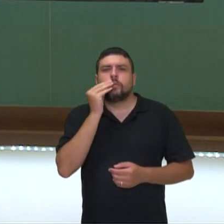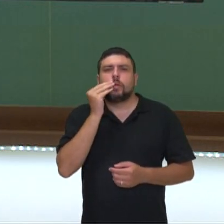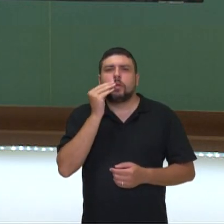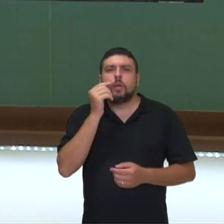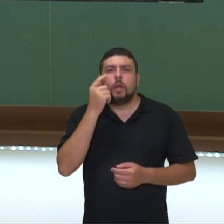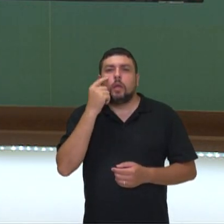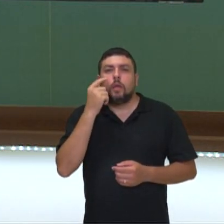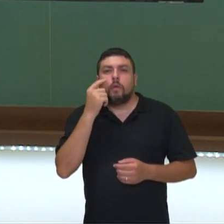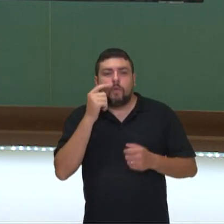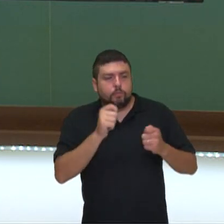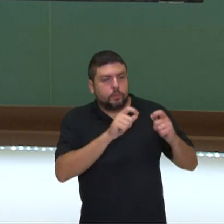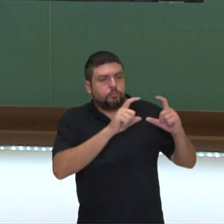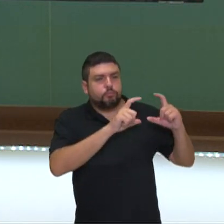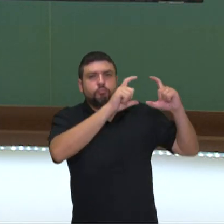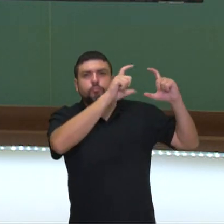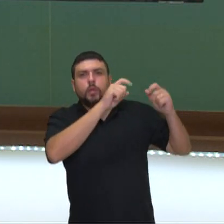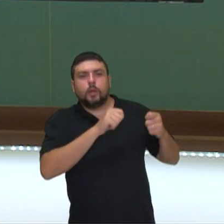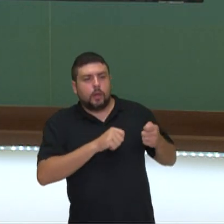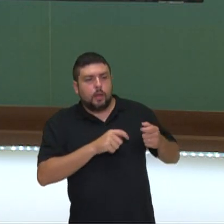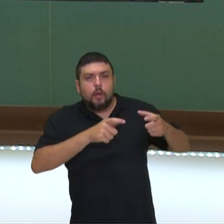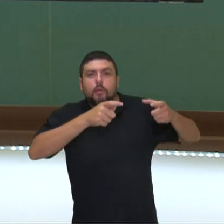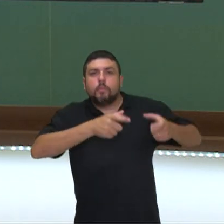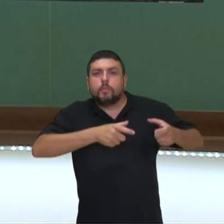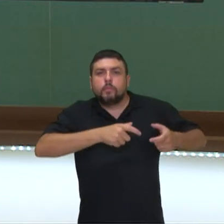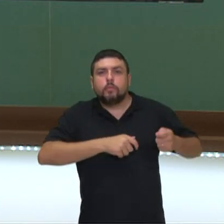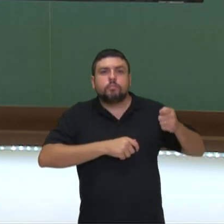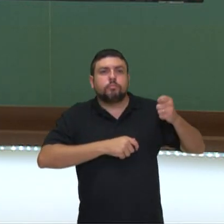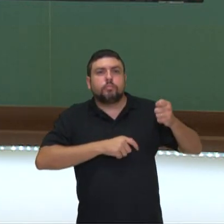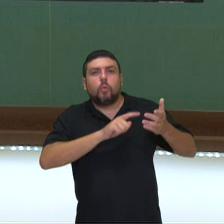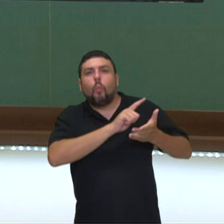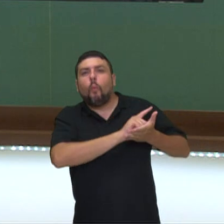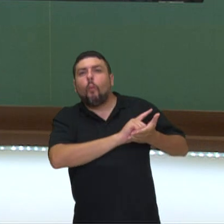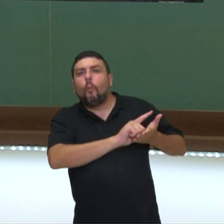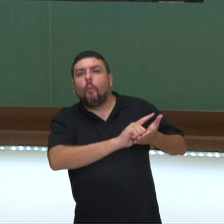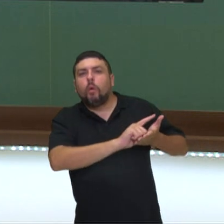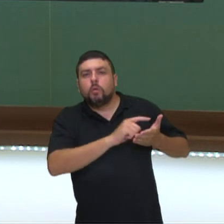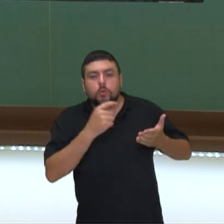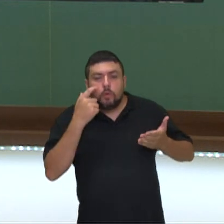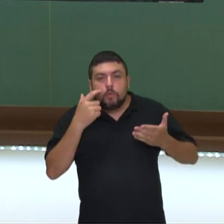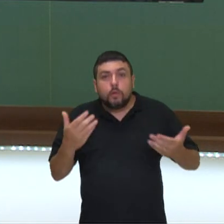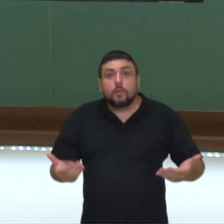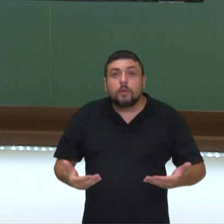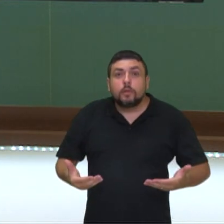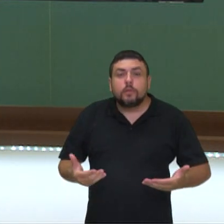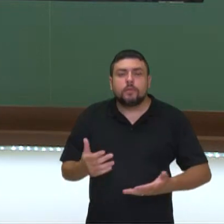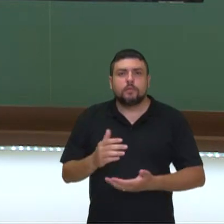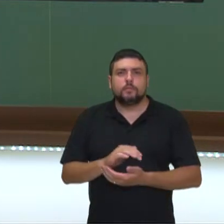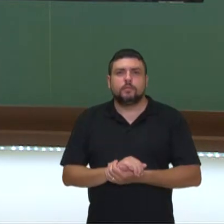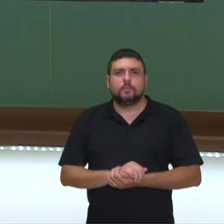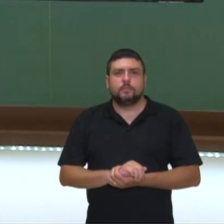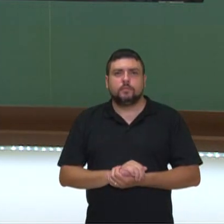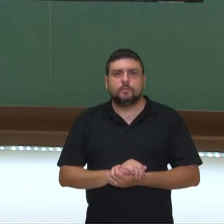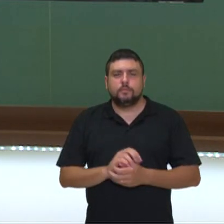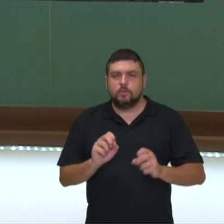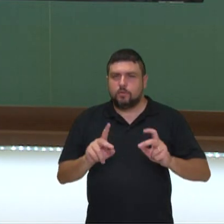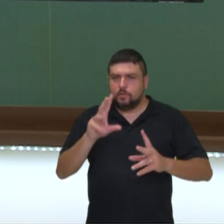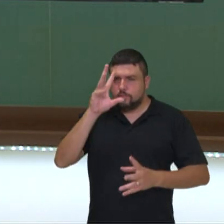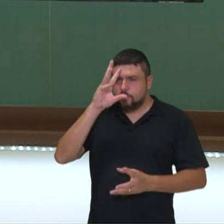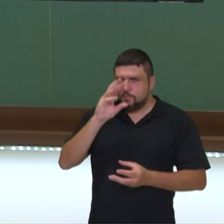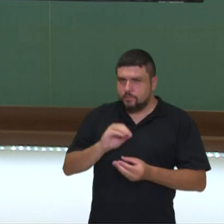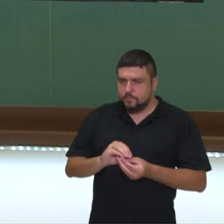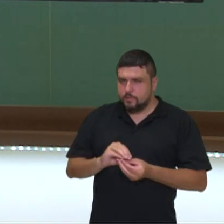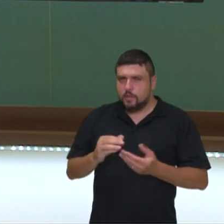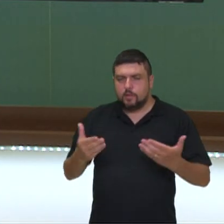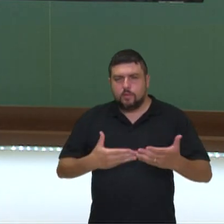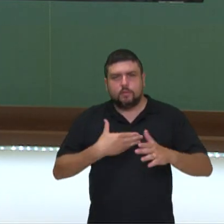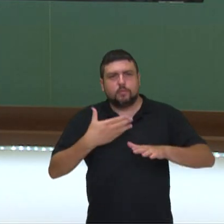prato vazio, tá bom? É o reflexo da ação no presente, tá? Entenderam isso, gente? Vamos